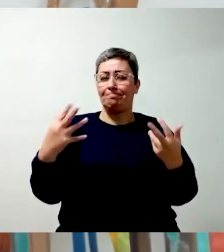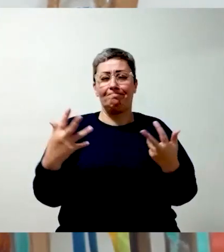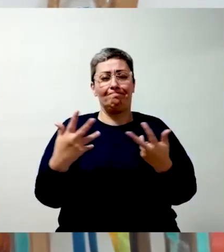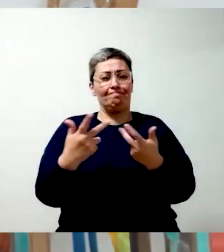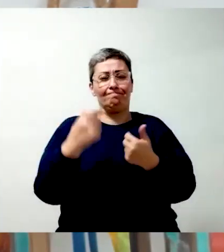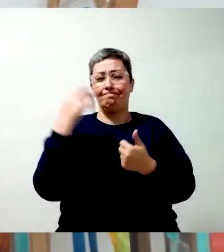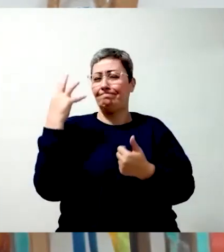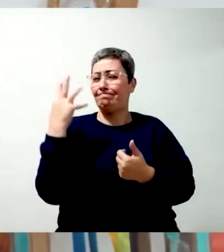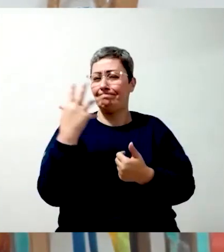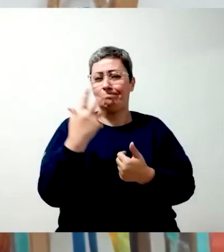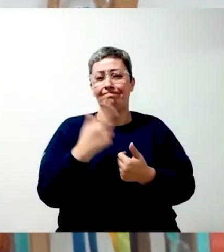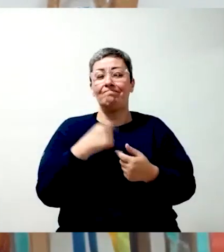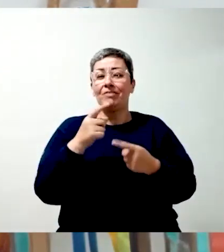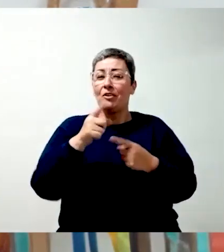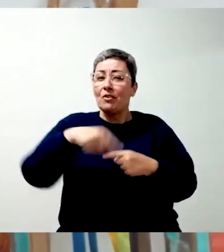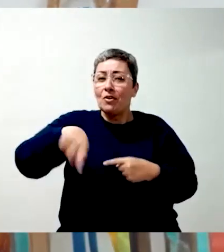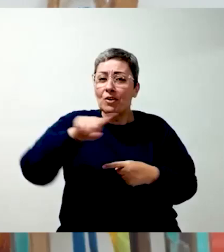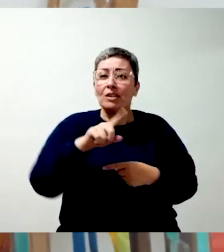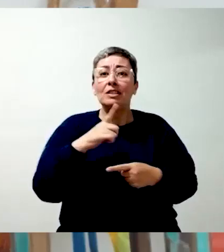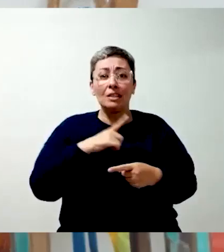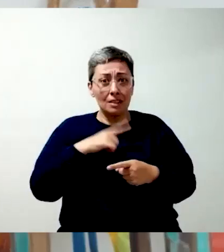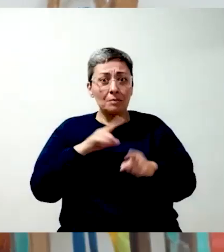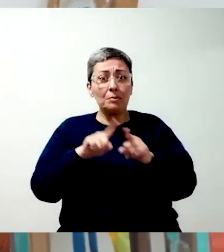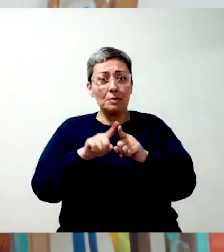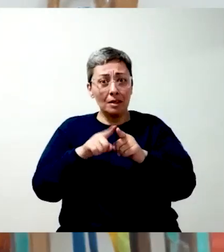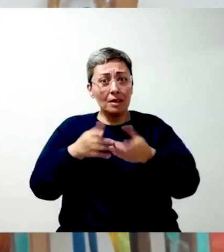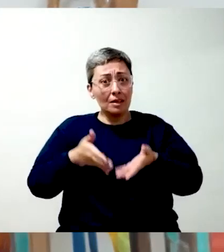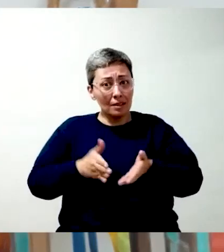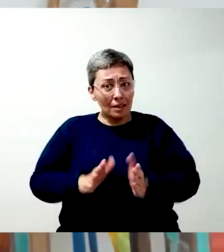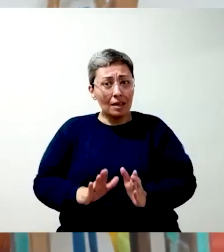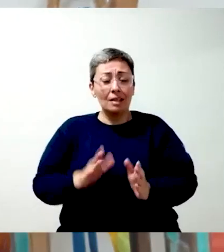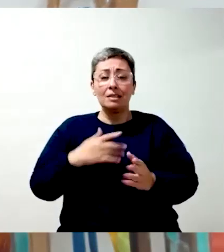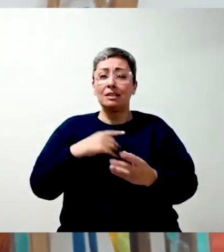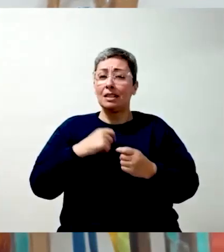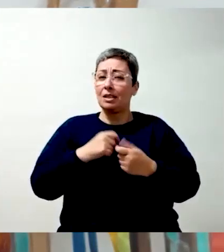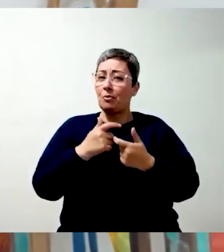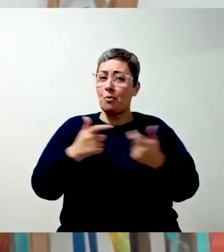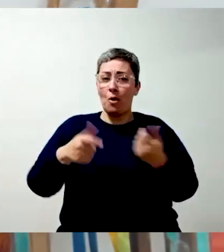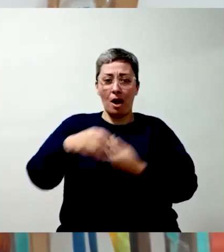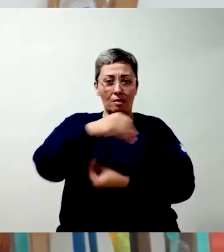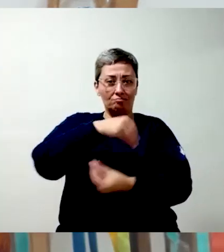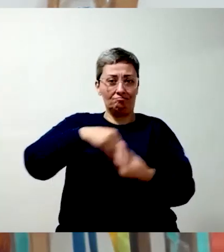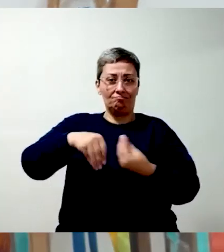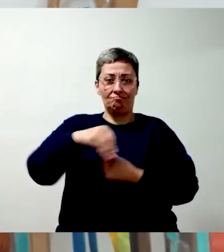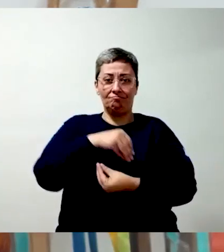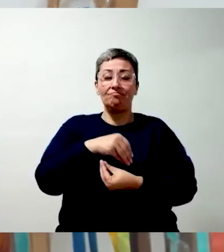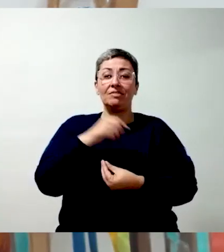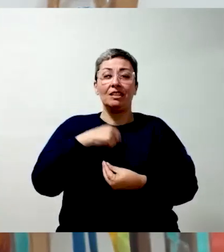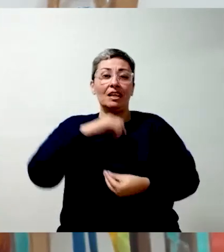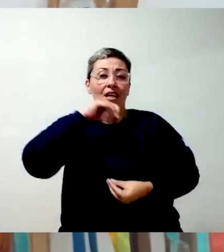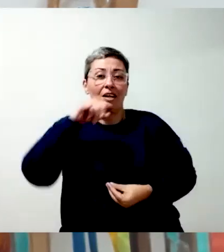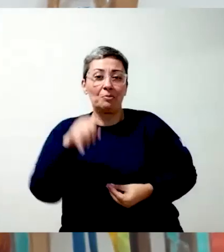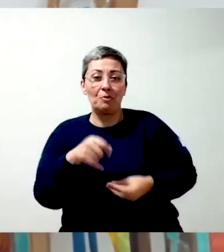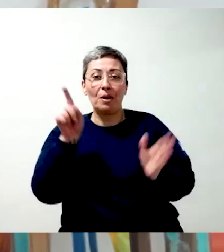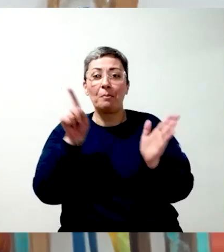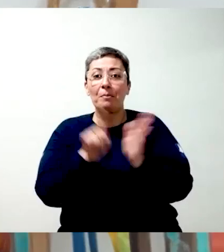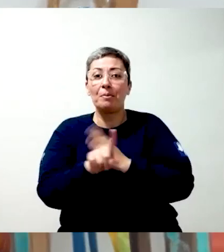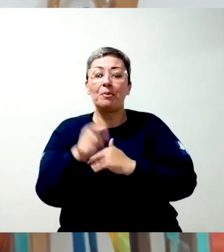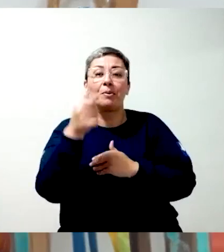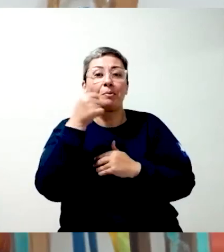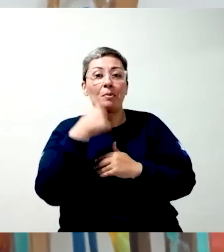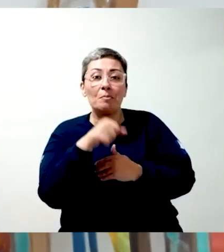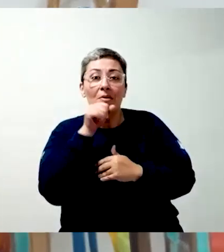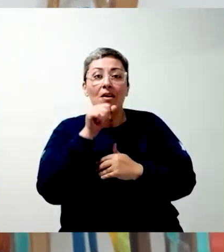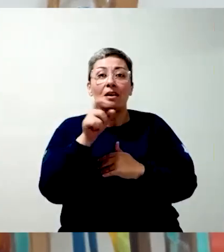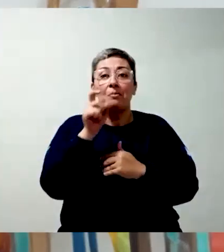é de uma beleza. Você também é fruto de uma grandiosa mistura. Aproveita e pergunta para a